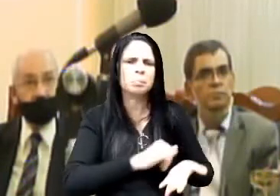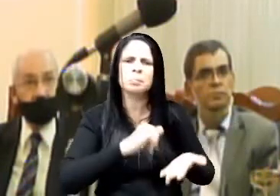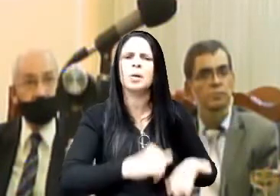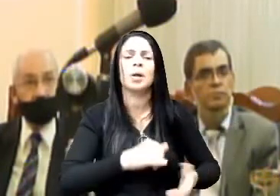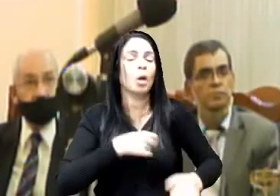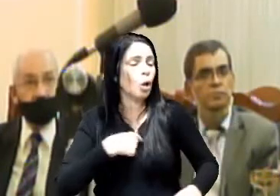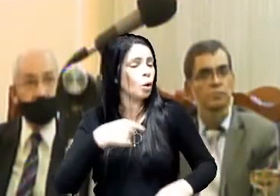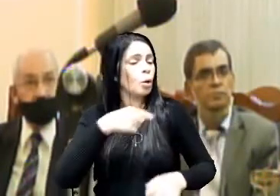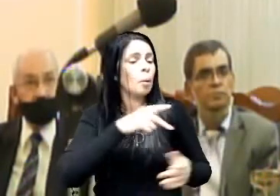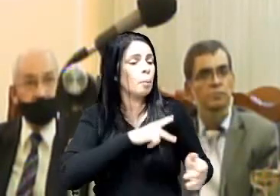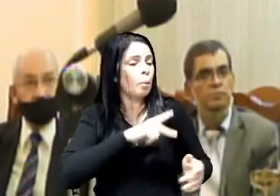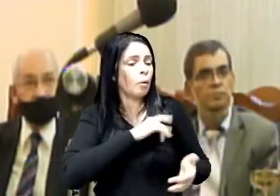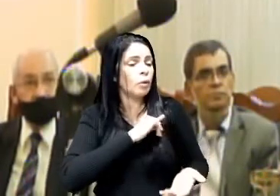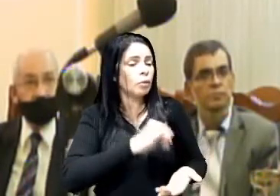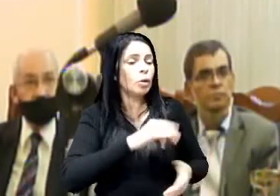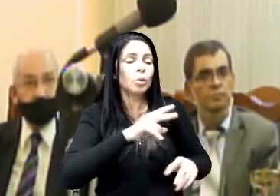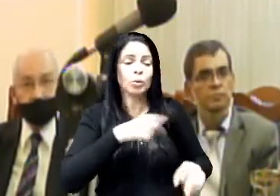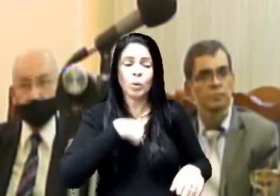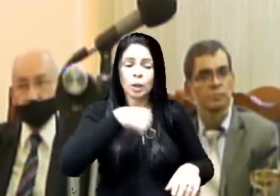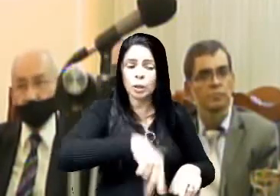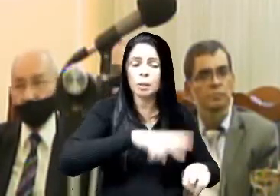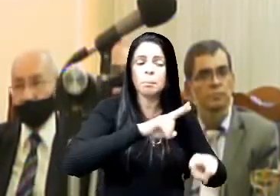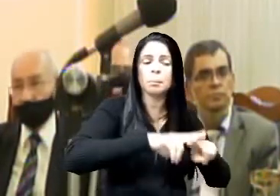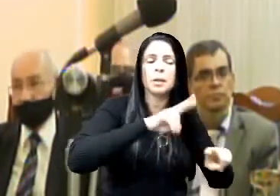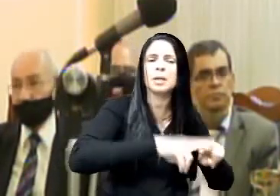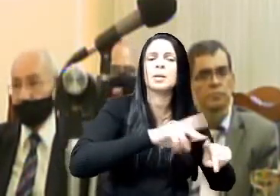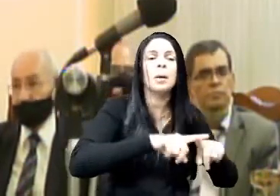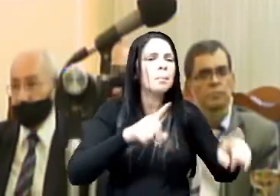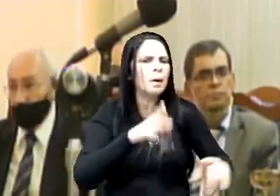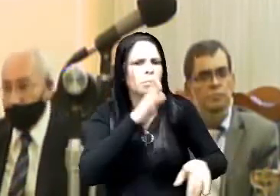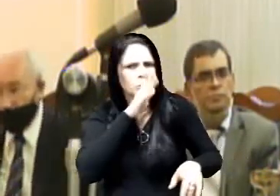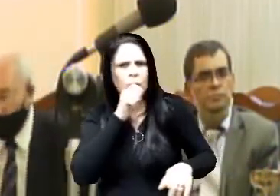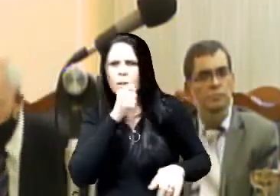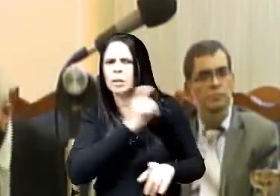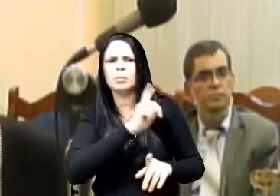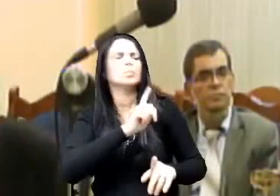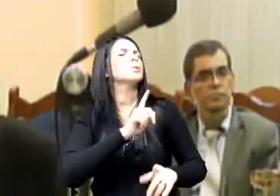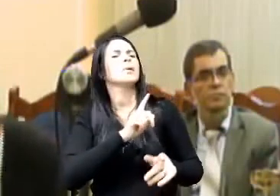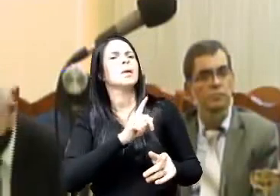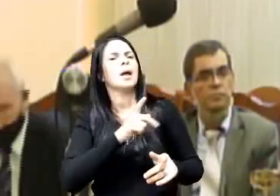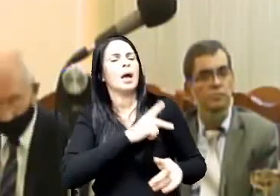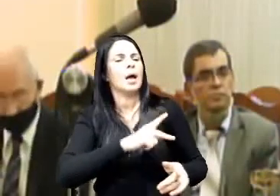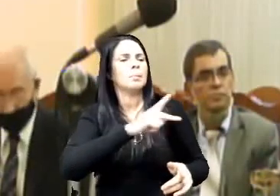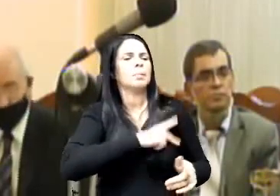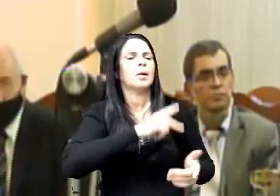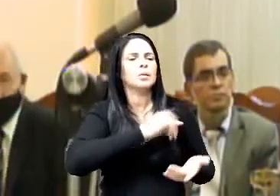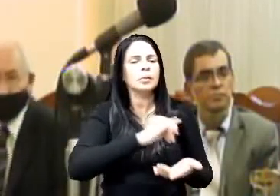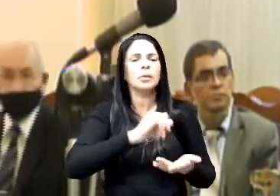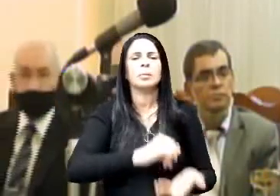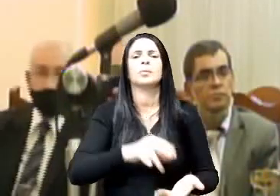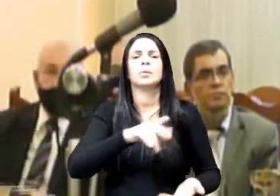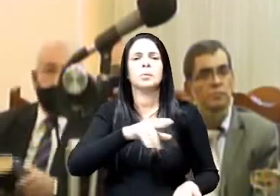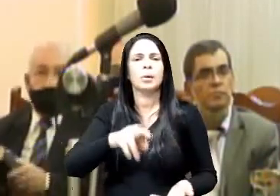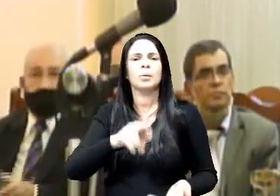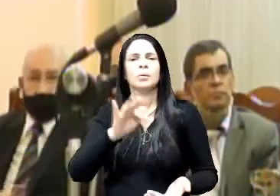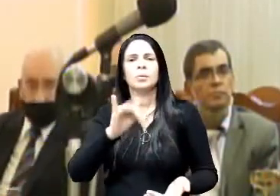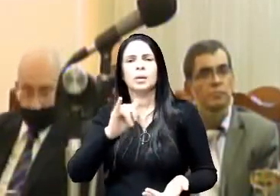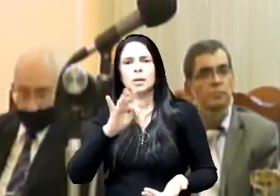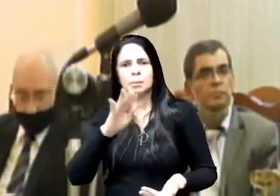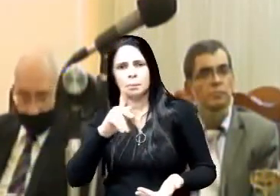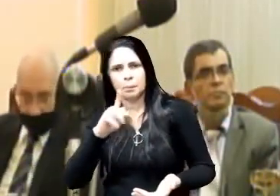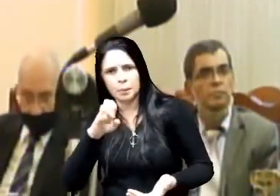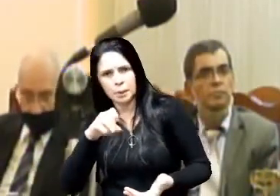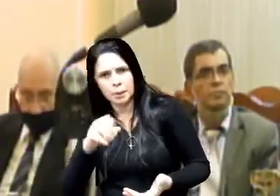A palavra não está presa, não. Aí Paulo, tome evangelho, tome evangelho. Aí Paulo escreveu para os irmãos de Filipenses, meus irmãos, se